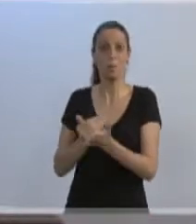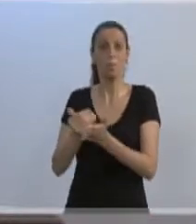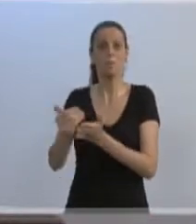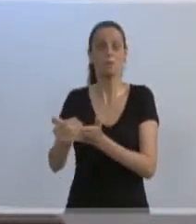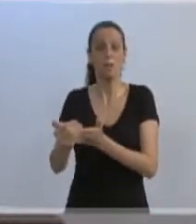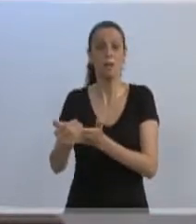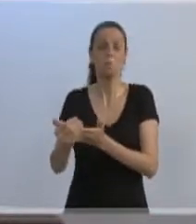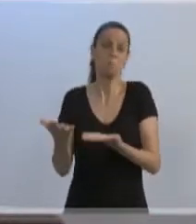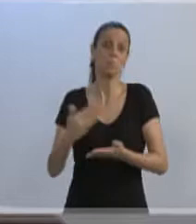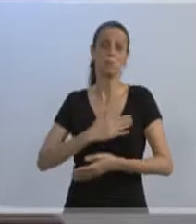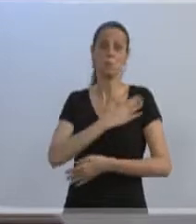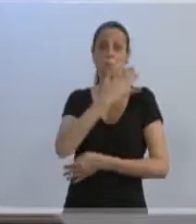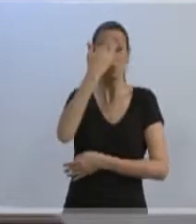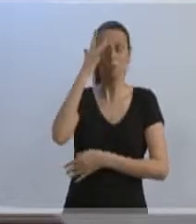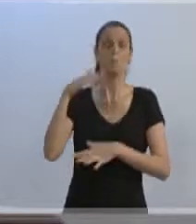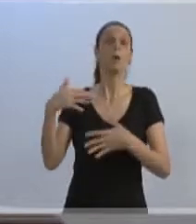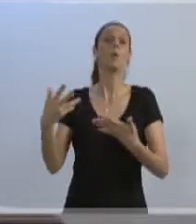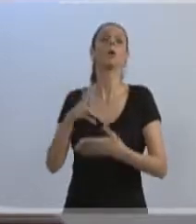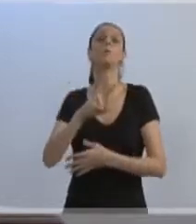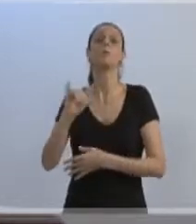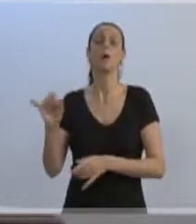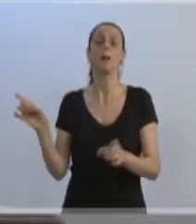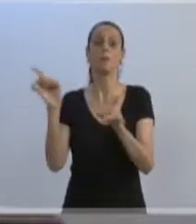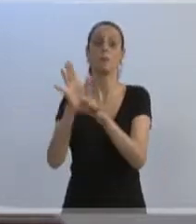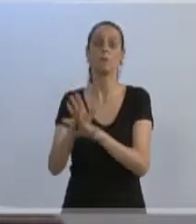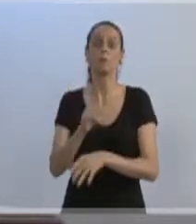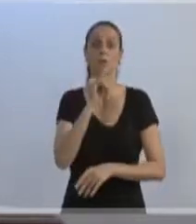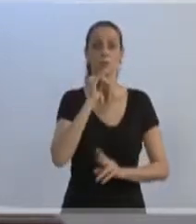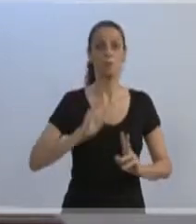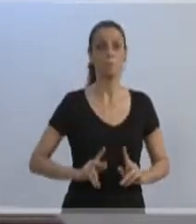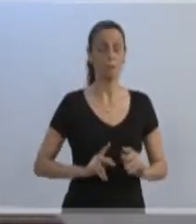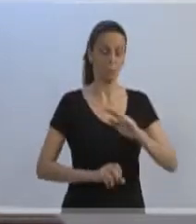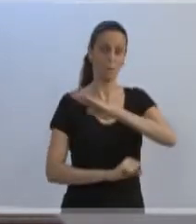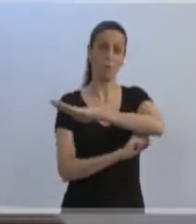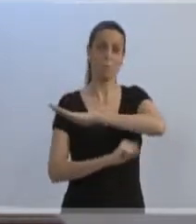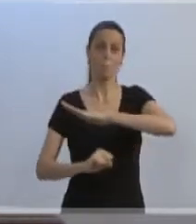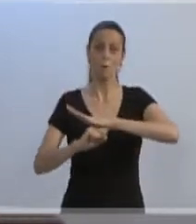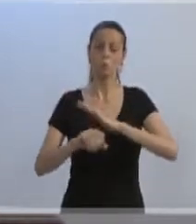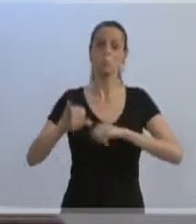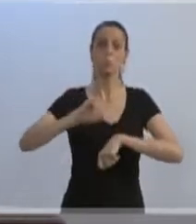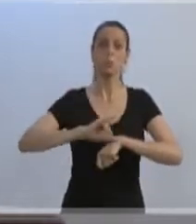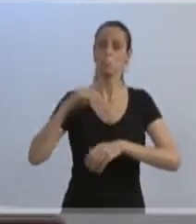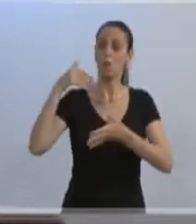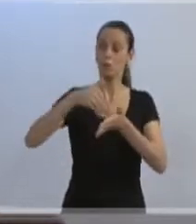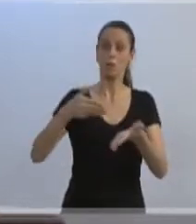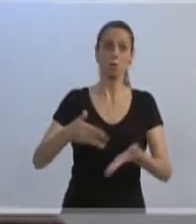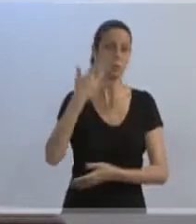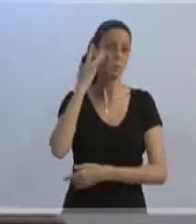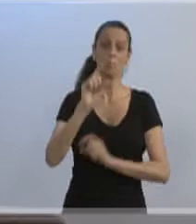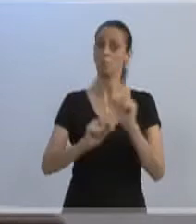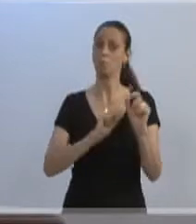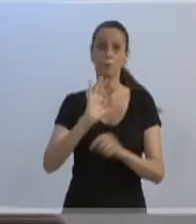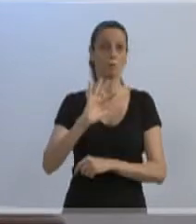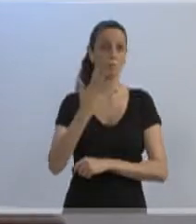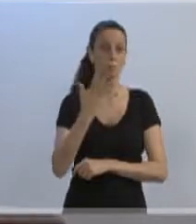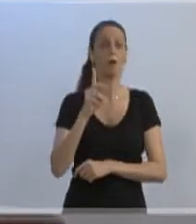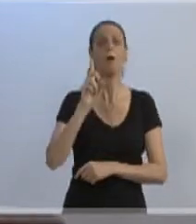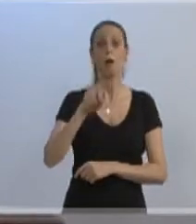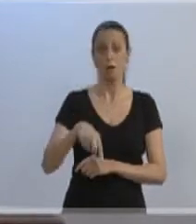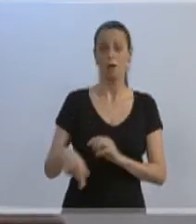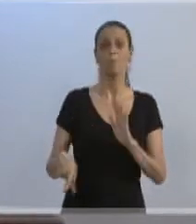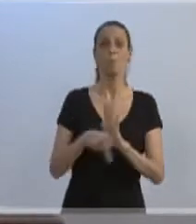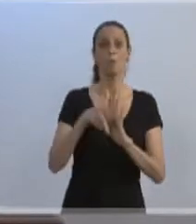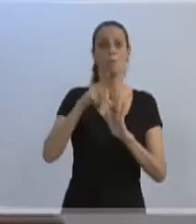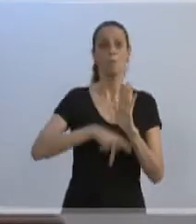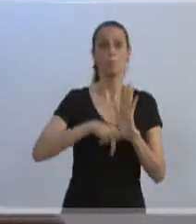veio nem para onde vai prova disso a ponto do centro está aí não se sabe o que vai acontecer prova disso são todos os projetos